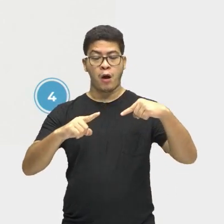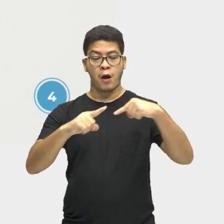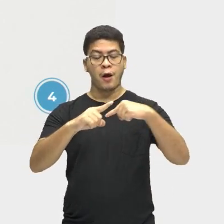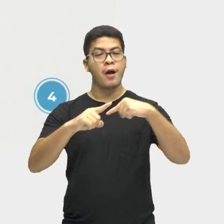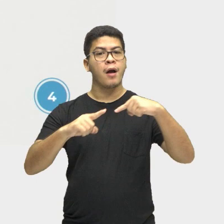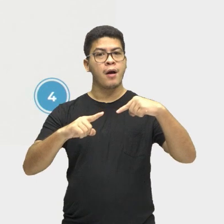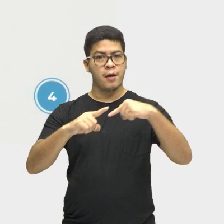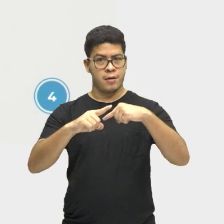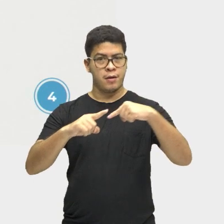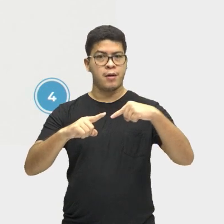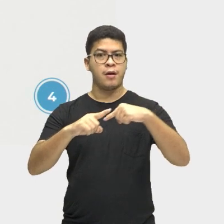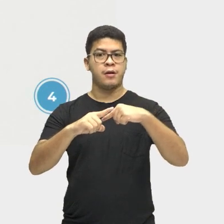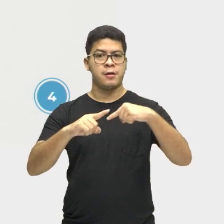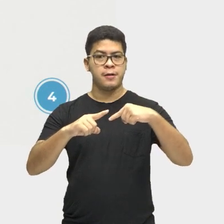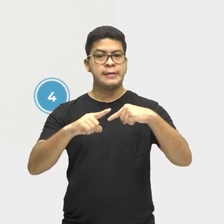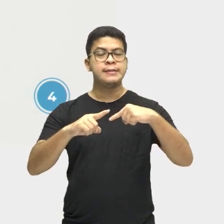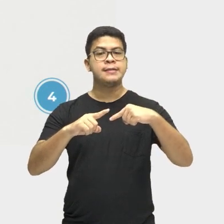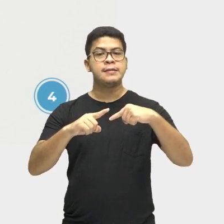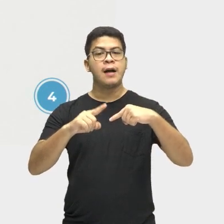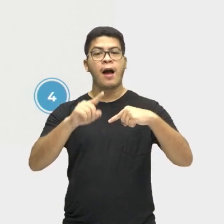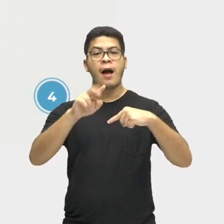B são números reais, sendo